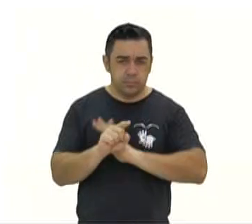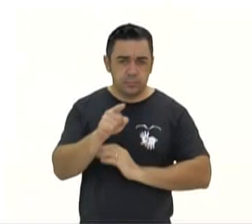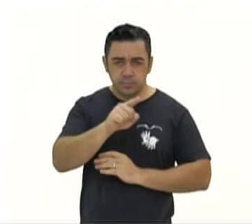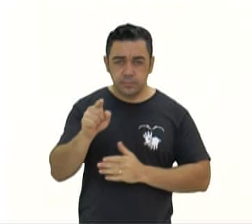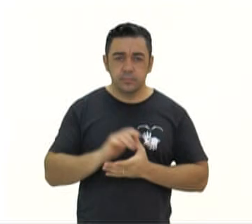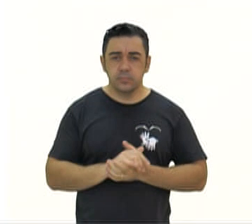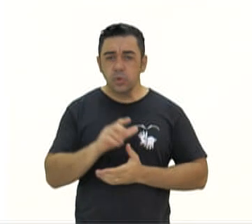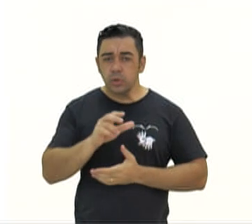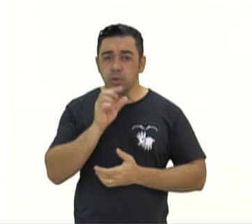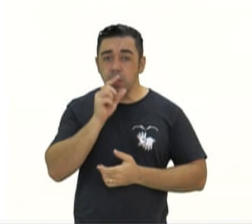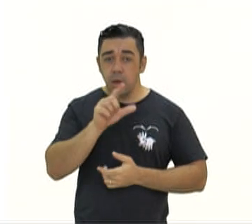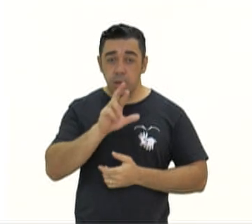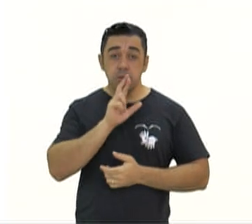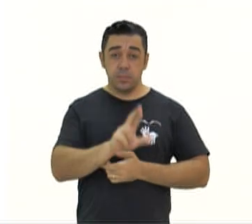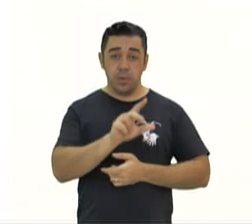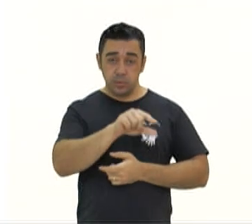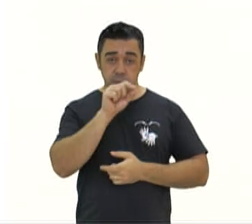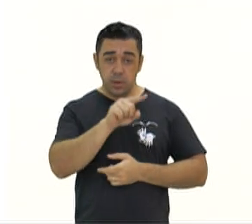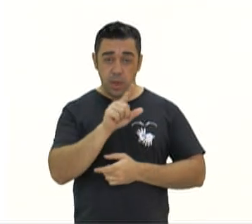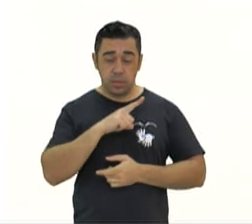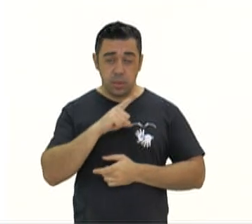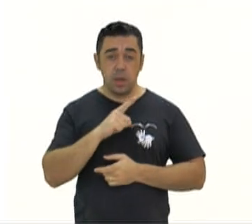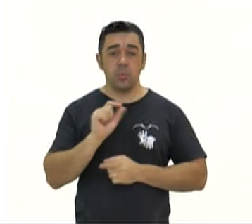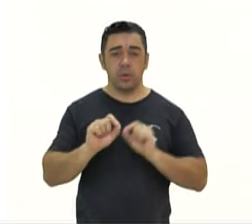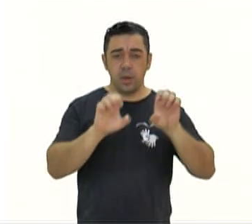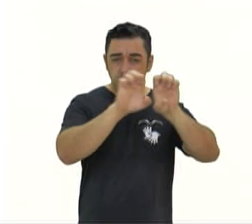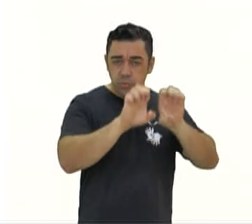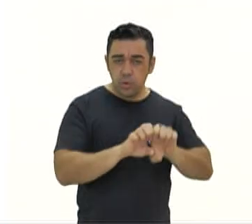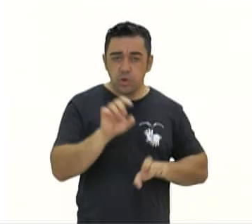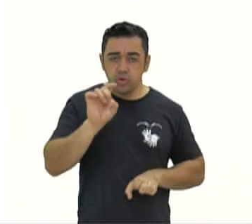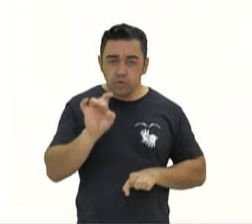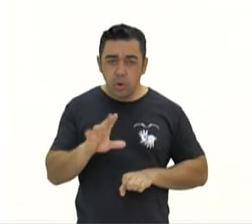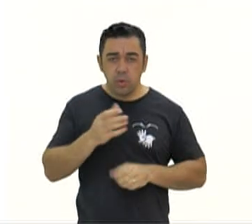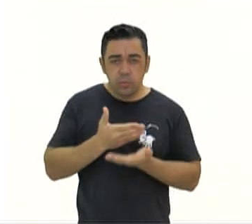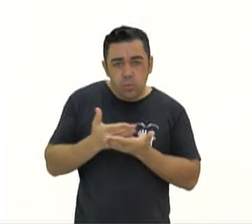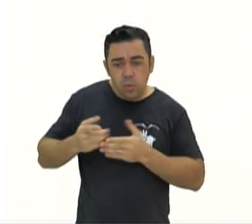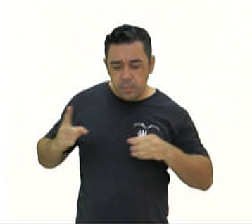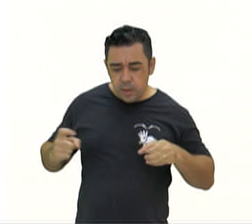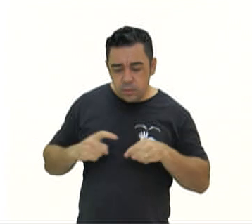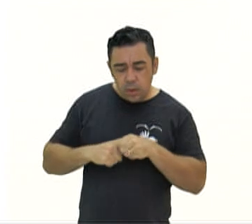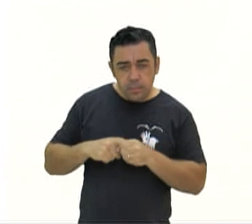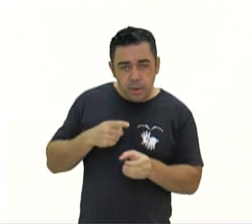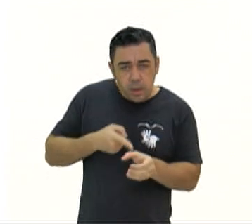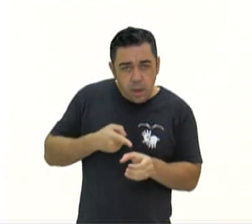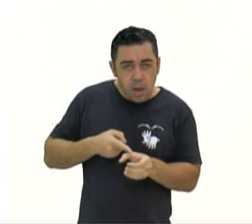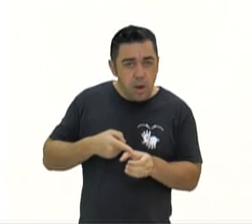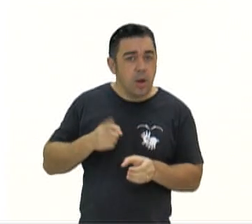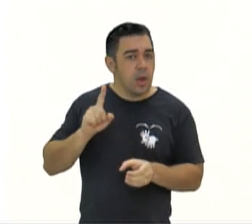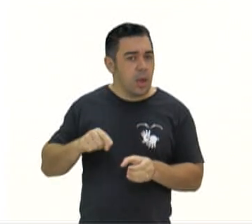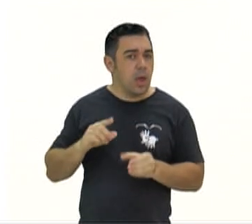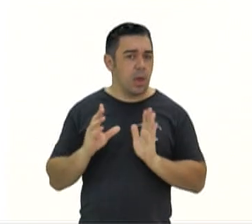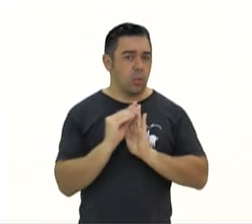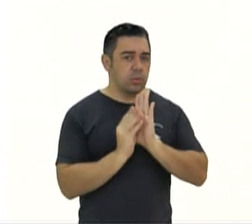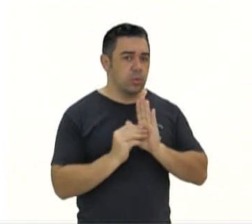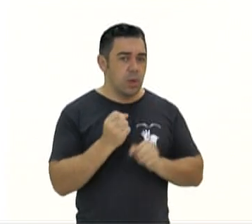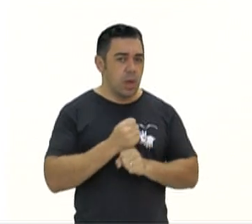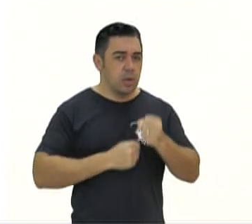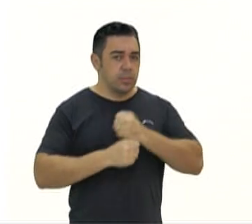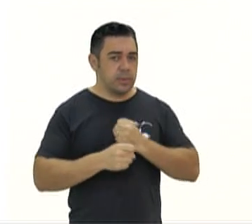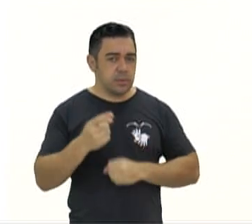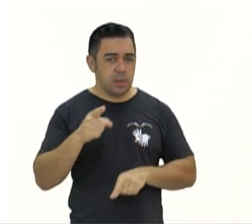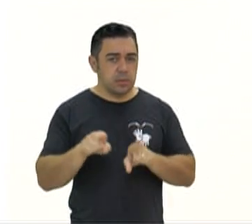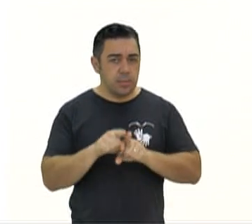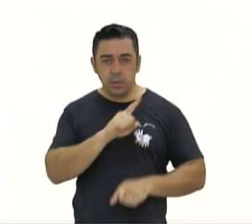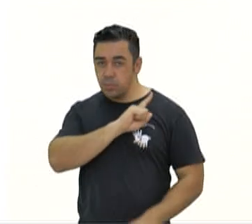Marque a alternativa que apresenta estruturas presentes apenas na fase embrionária dos humanos. Isso aqui é conteúdo do ano passado e também do primeiro ano. Vamos ver se